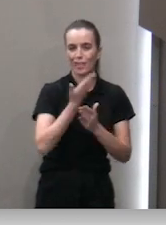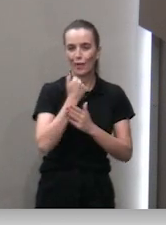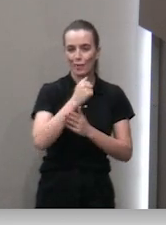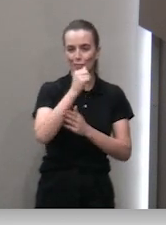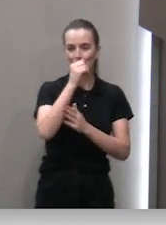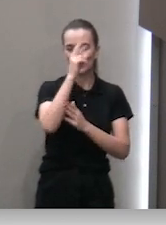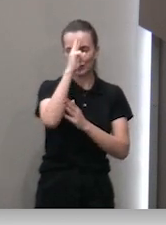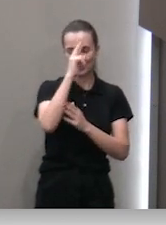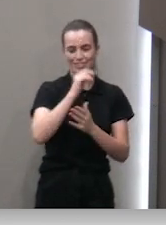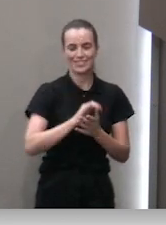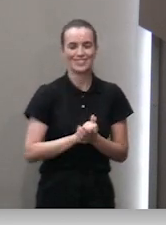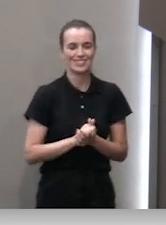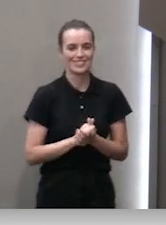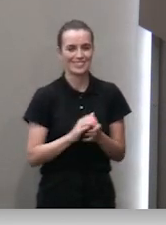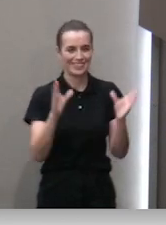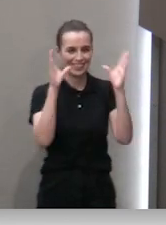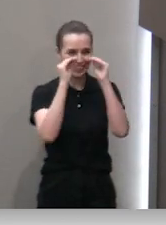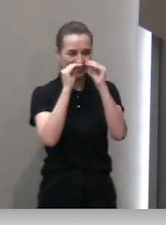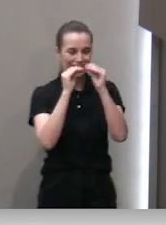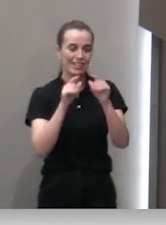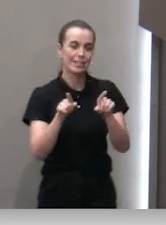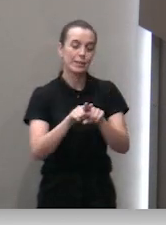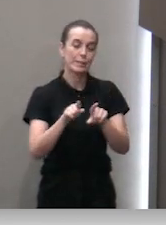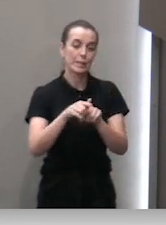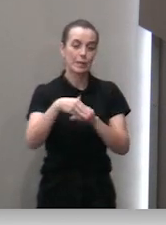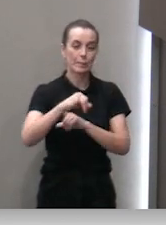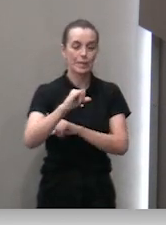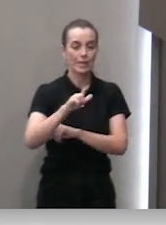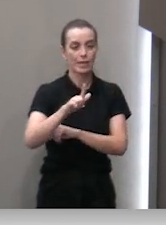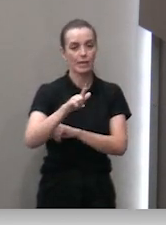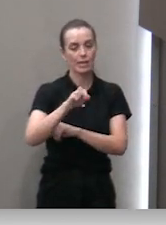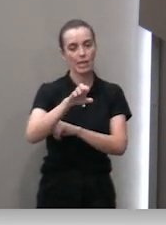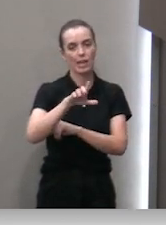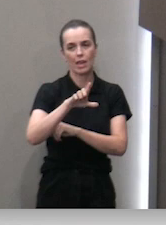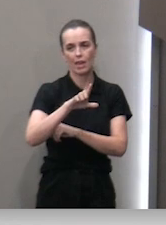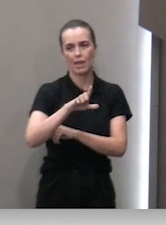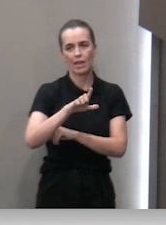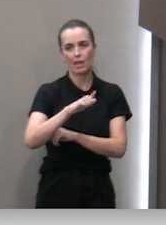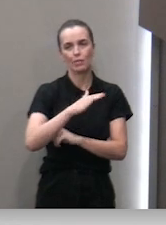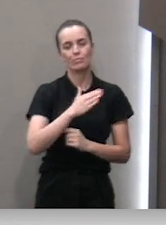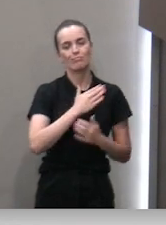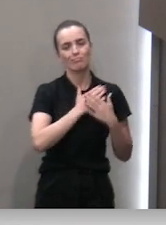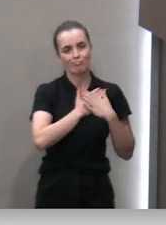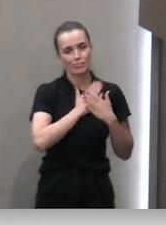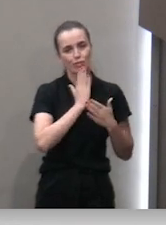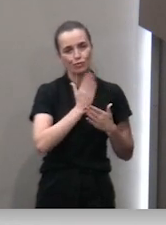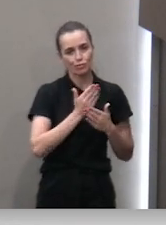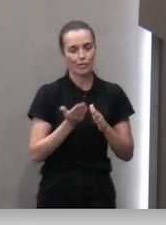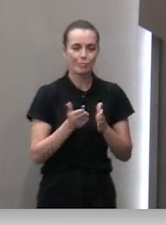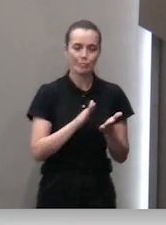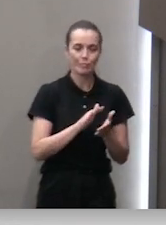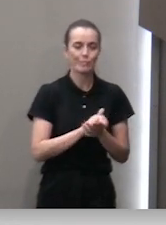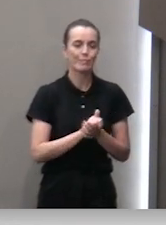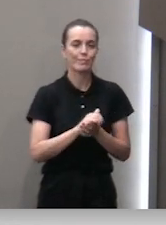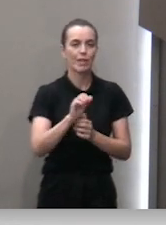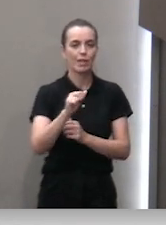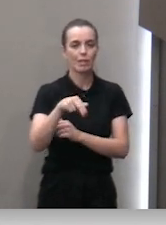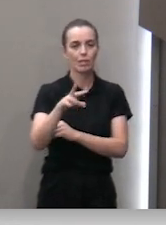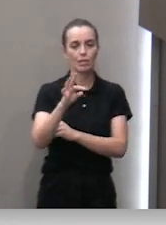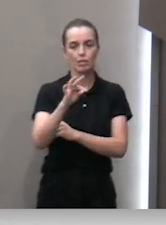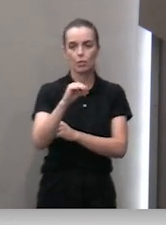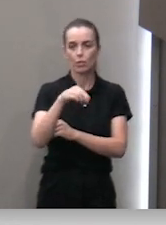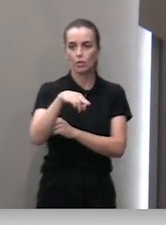Miguel Teixeira, in memoriam. Valdir Scarce, in memoriam. Antônio